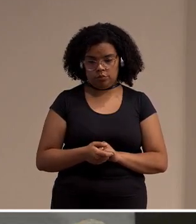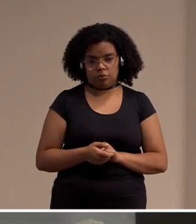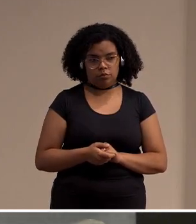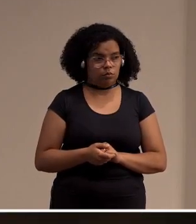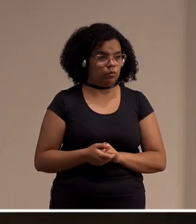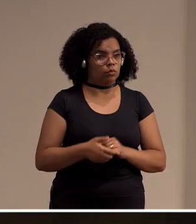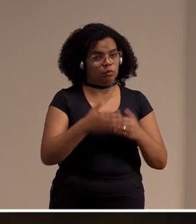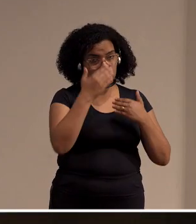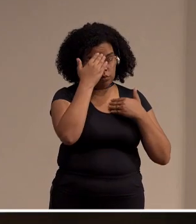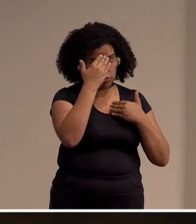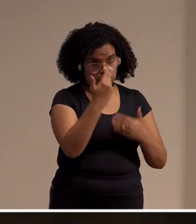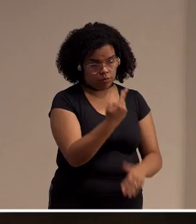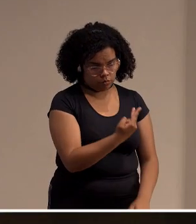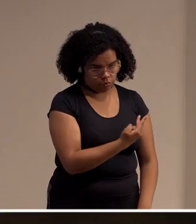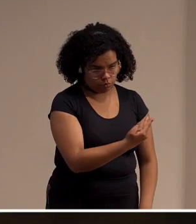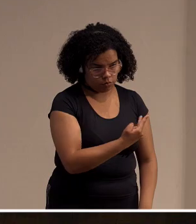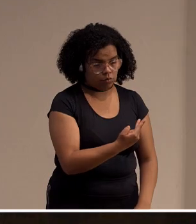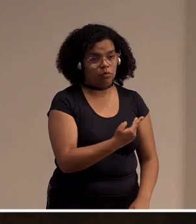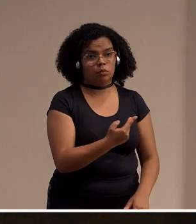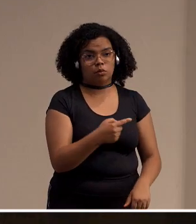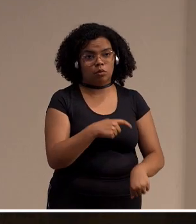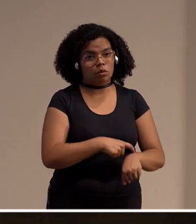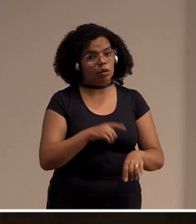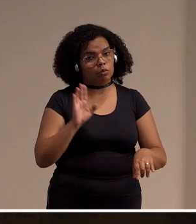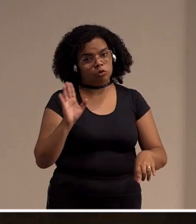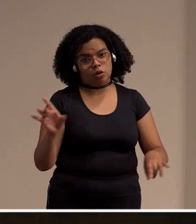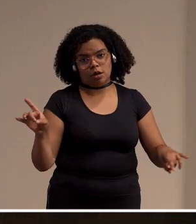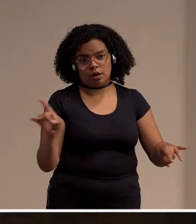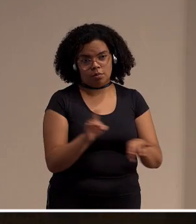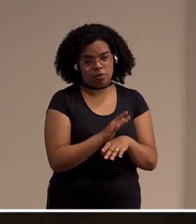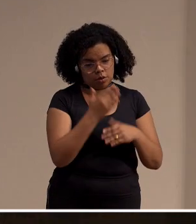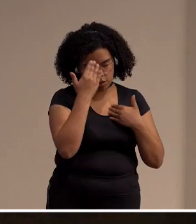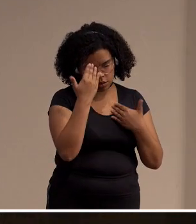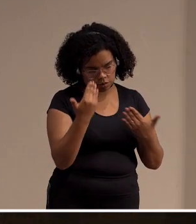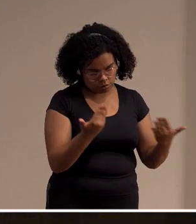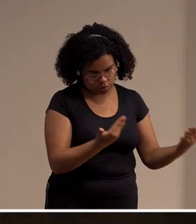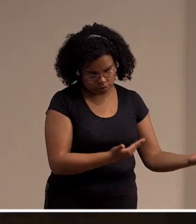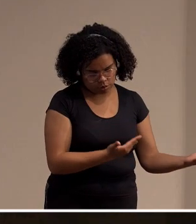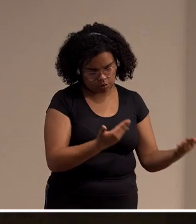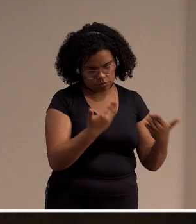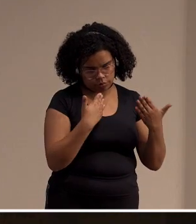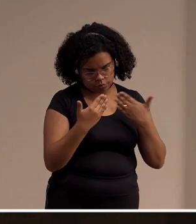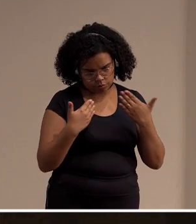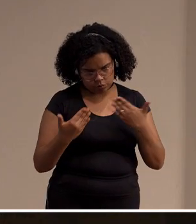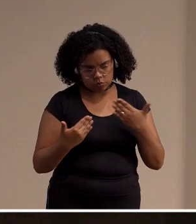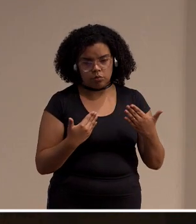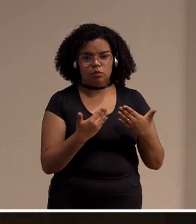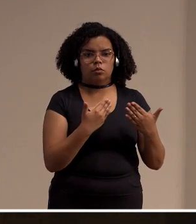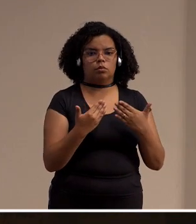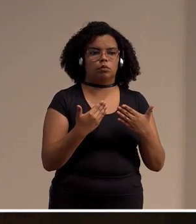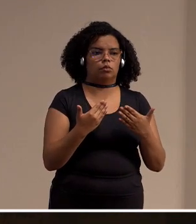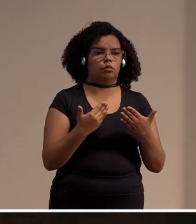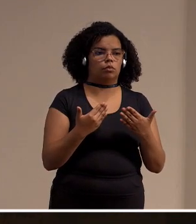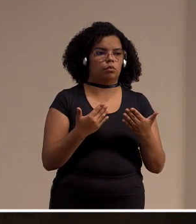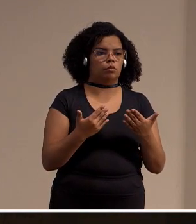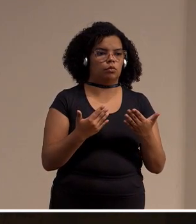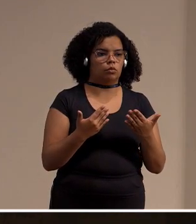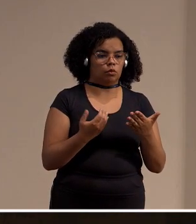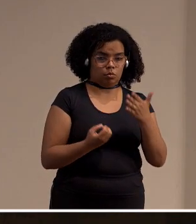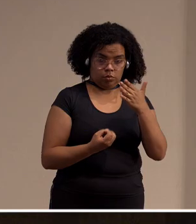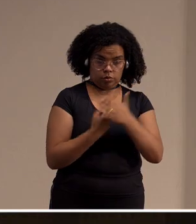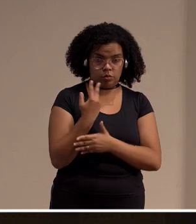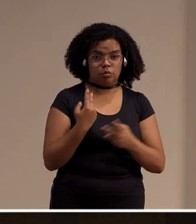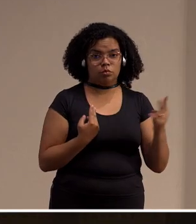Obrigado, Joca. Obrigado, Michel. O tempo da gente acabou. Queria agradecer a vocês. Esse diálogo também do tradutor com o autor,